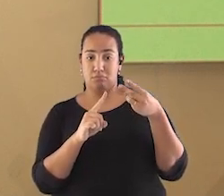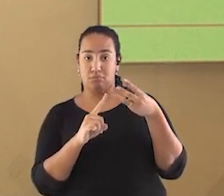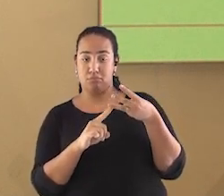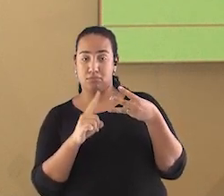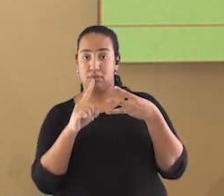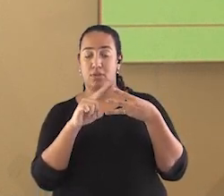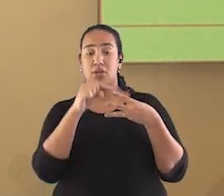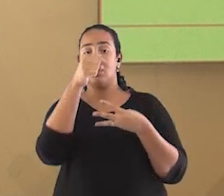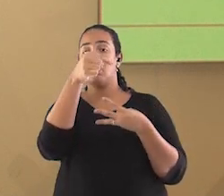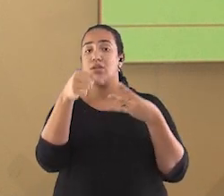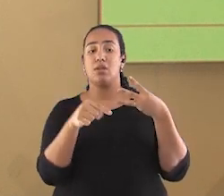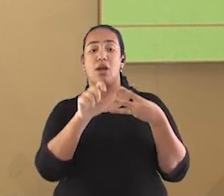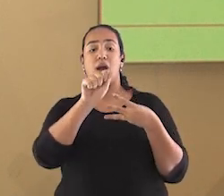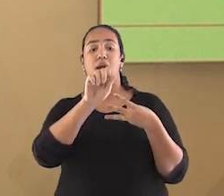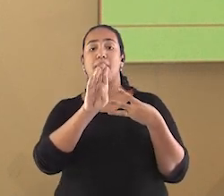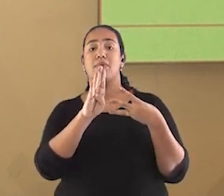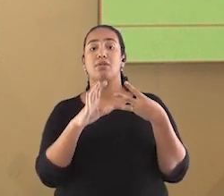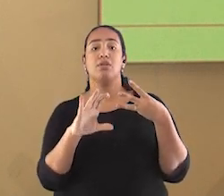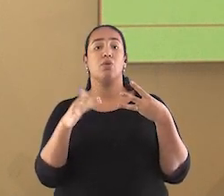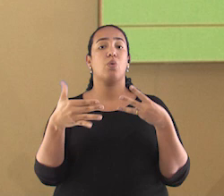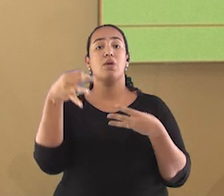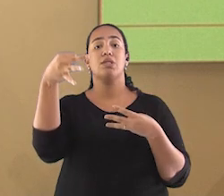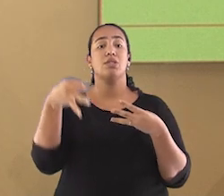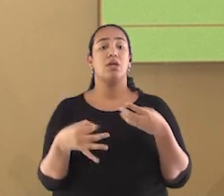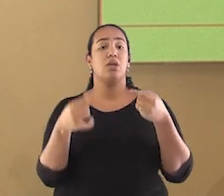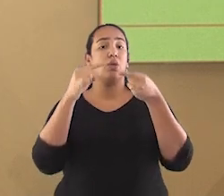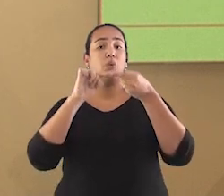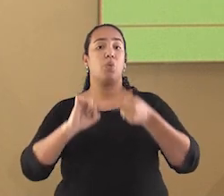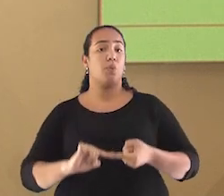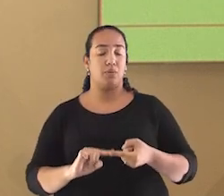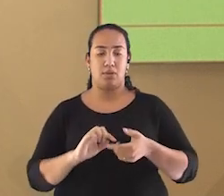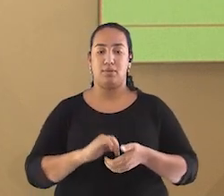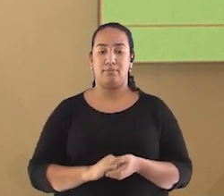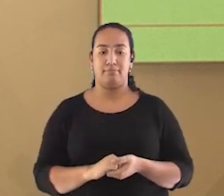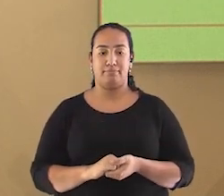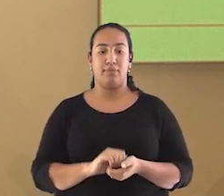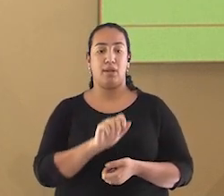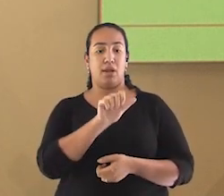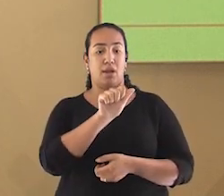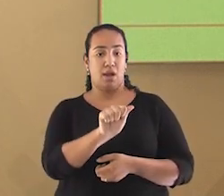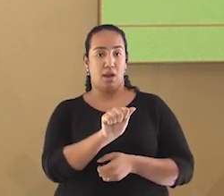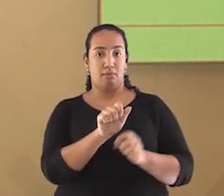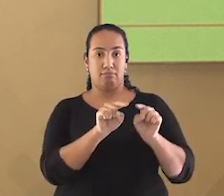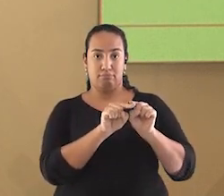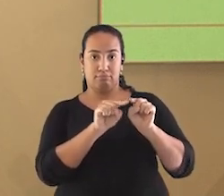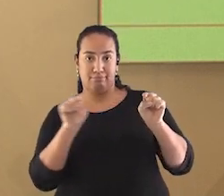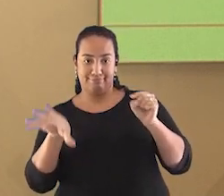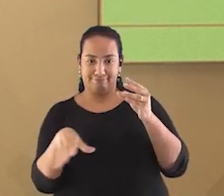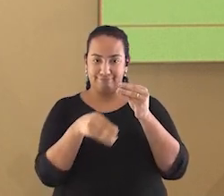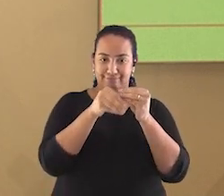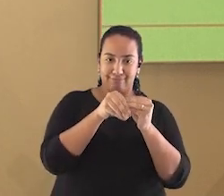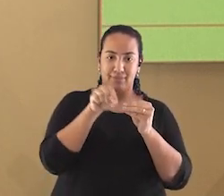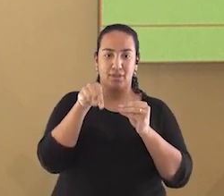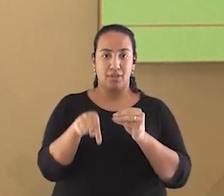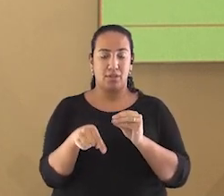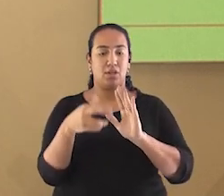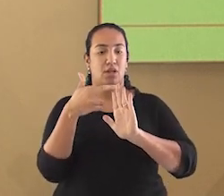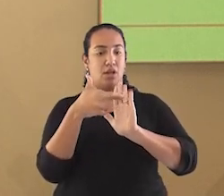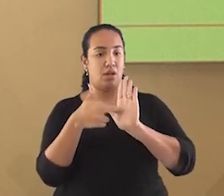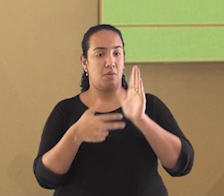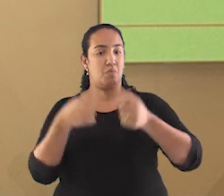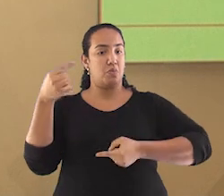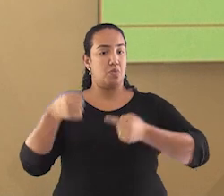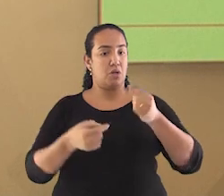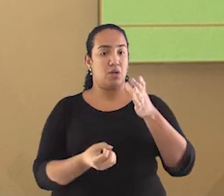B, ditadura. E letra C, monarquia. E a frase é: A, espaço, foi um regime